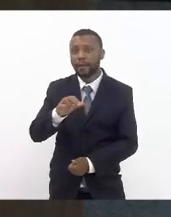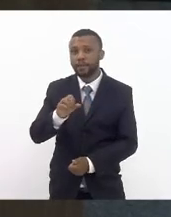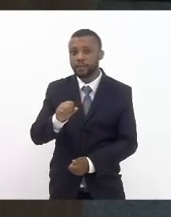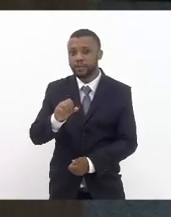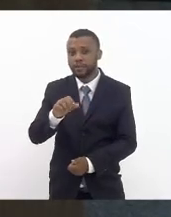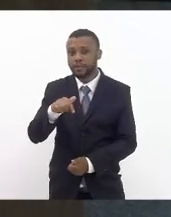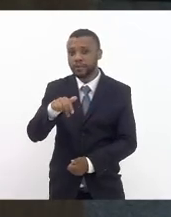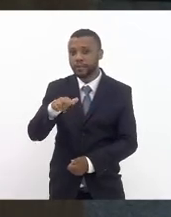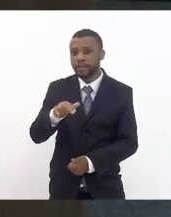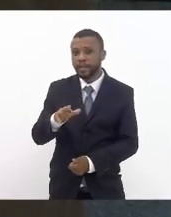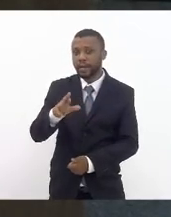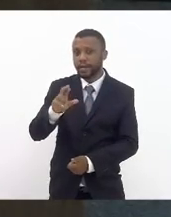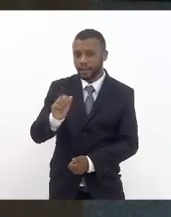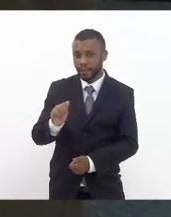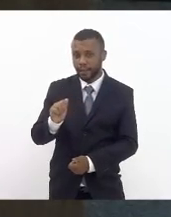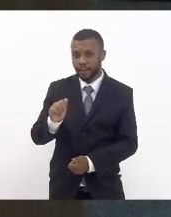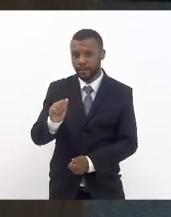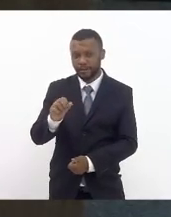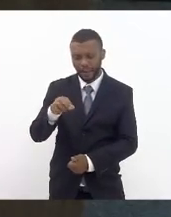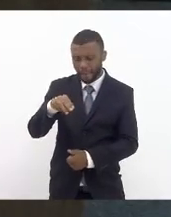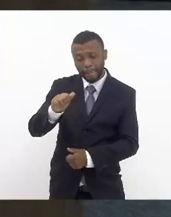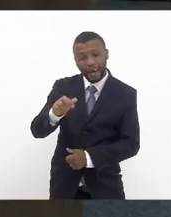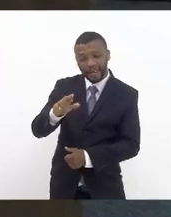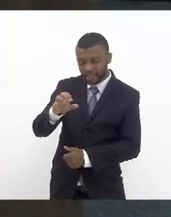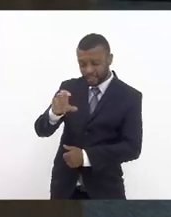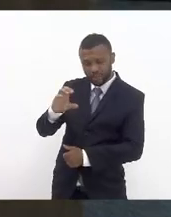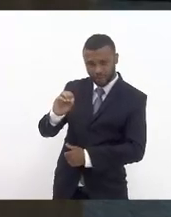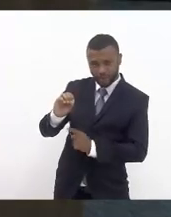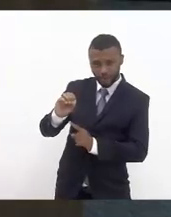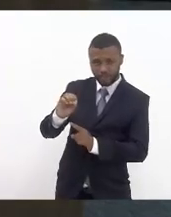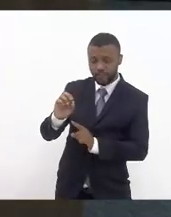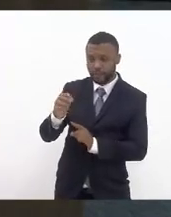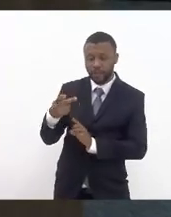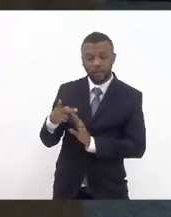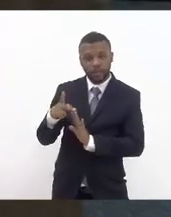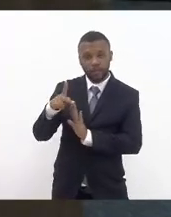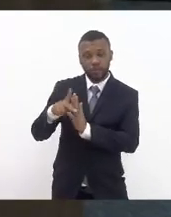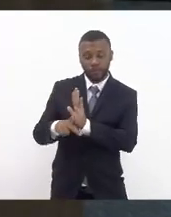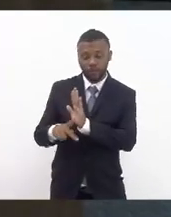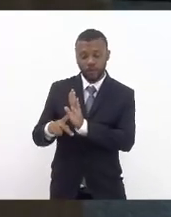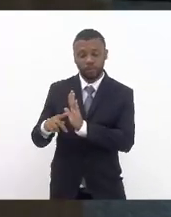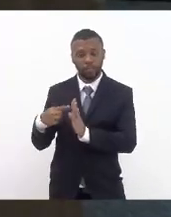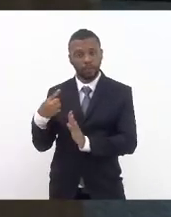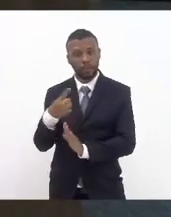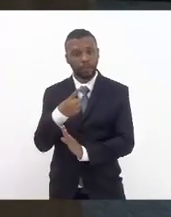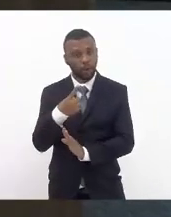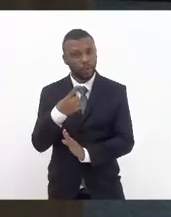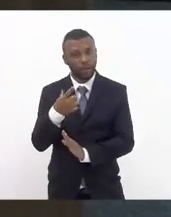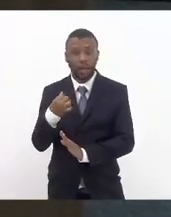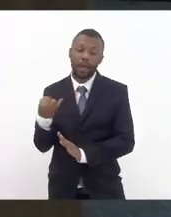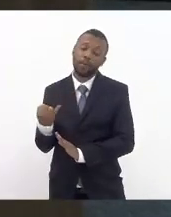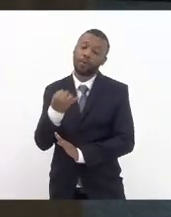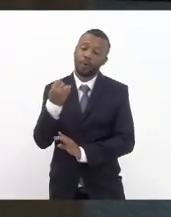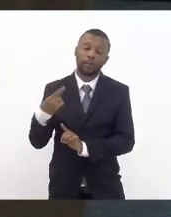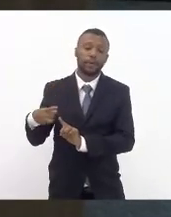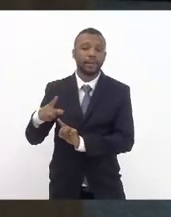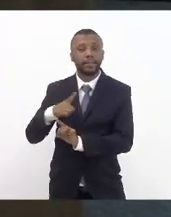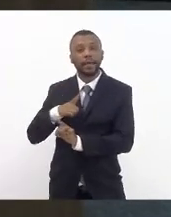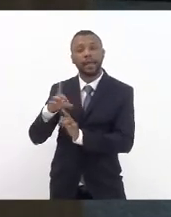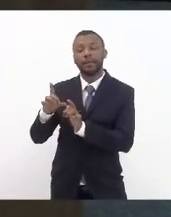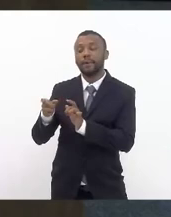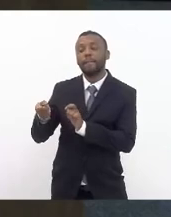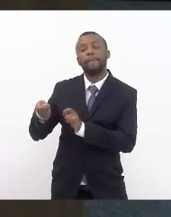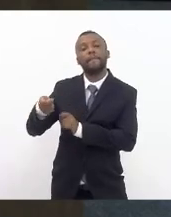para a gente, esse projeto é fundamental, porque abre mercado de trabalho para as